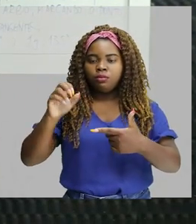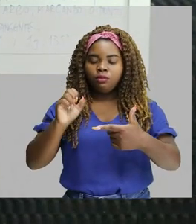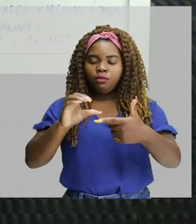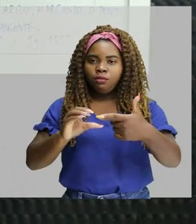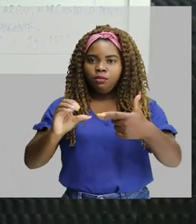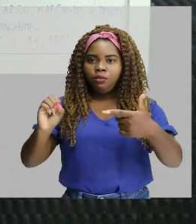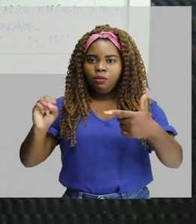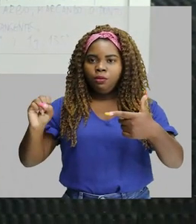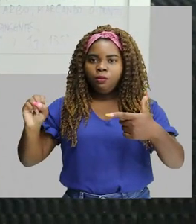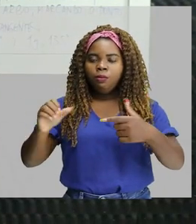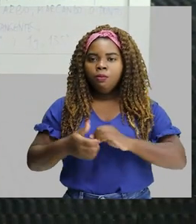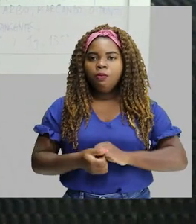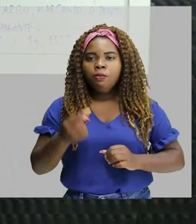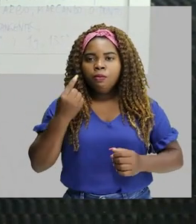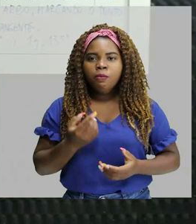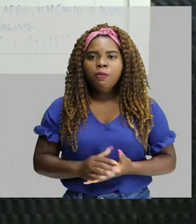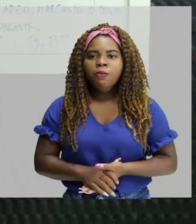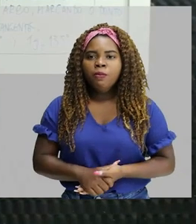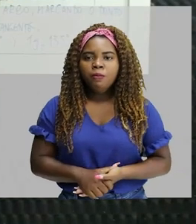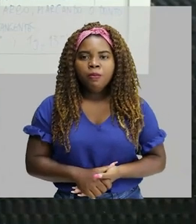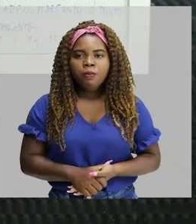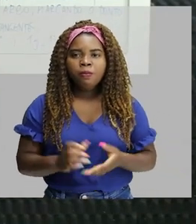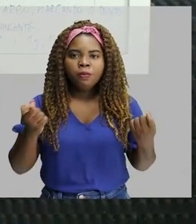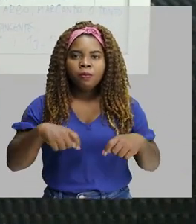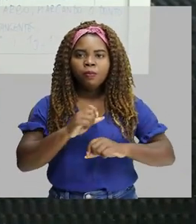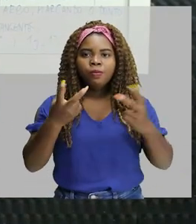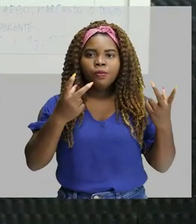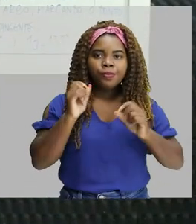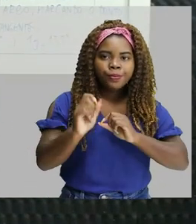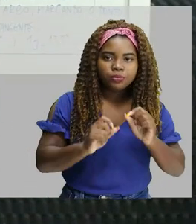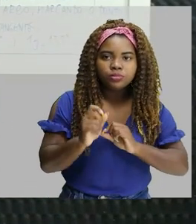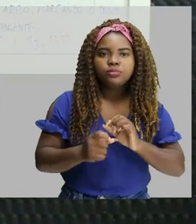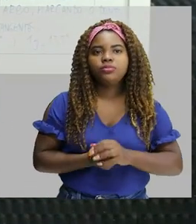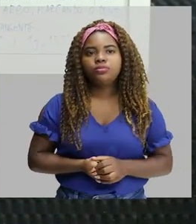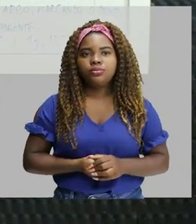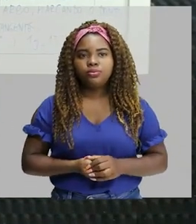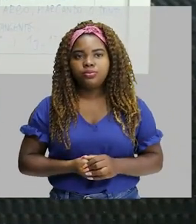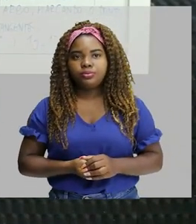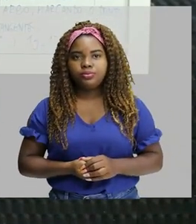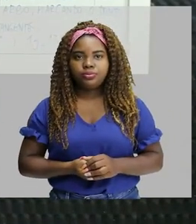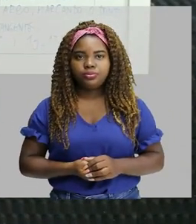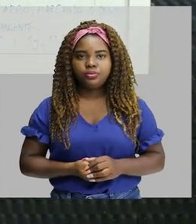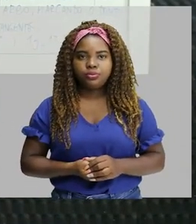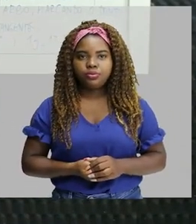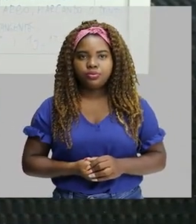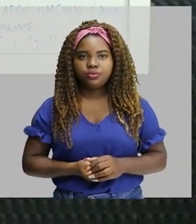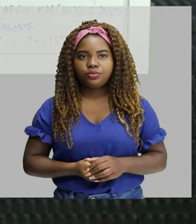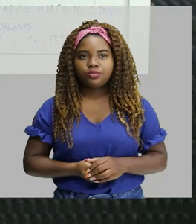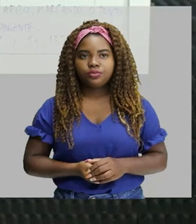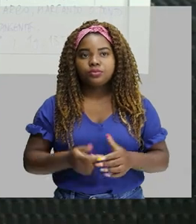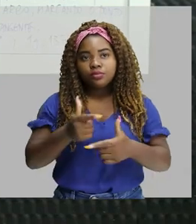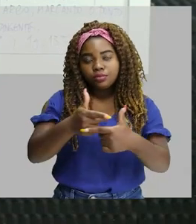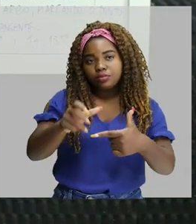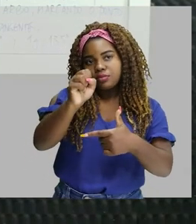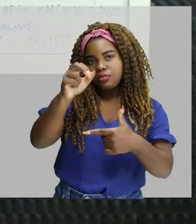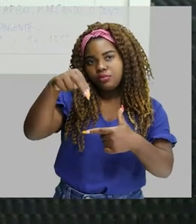cosseno seno e o cosseno você pode obter a tangente de um arco dividindo o